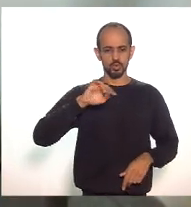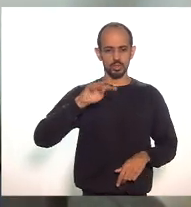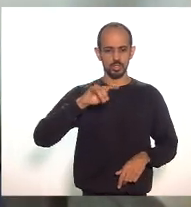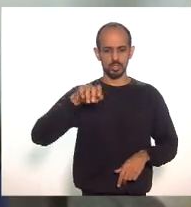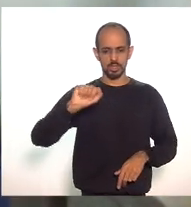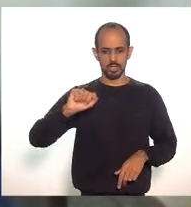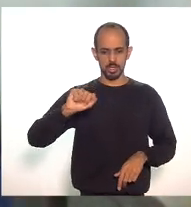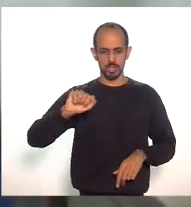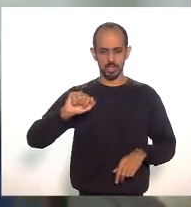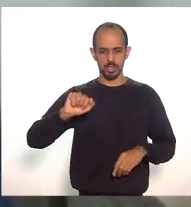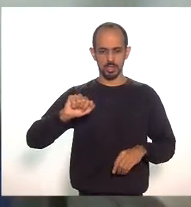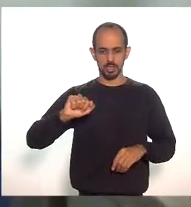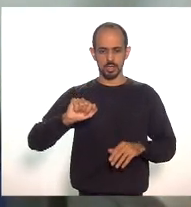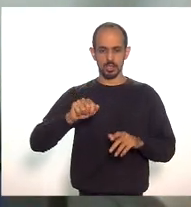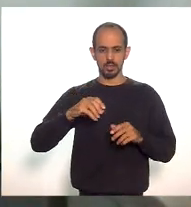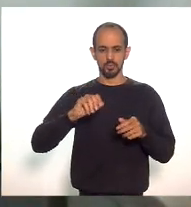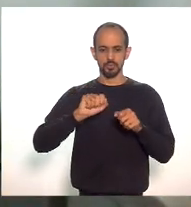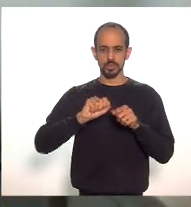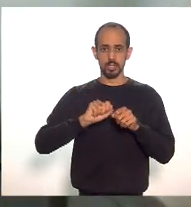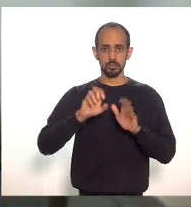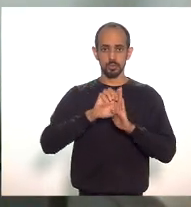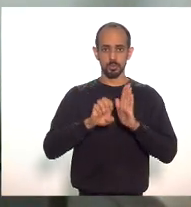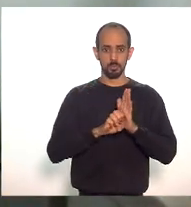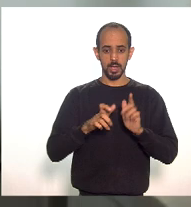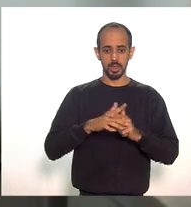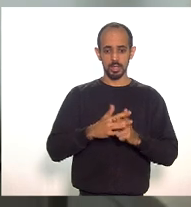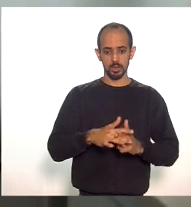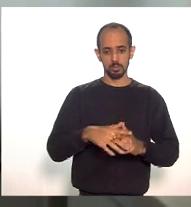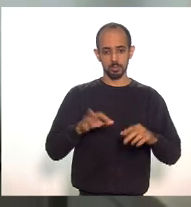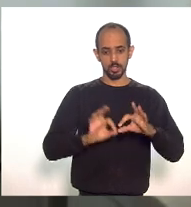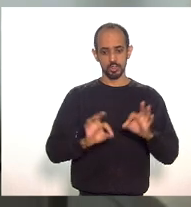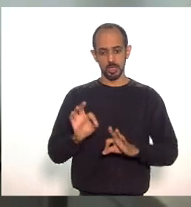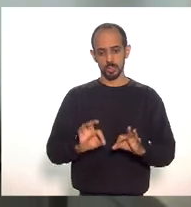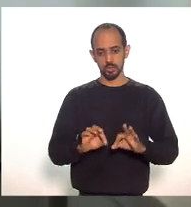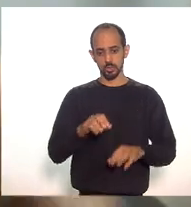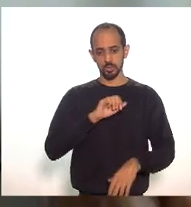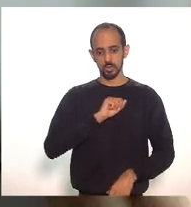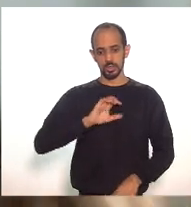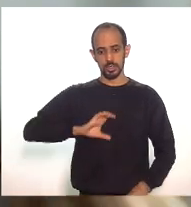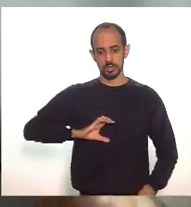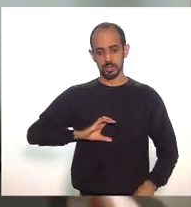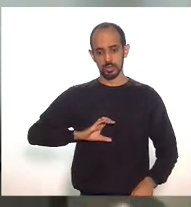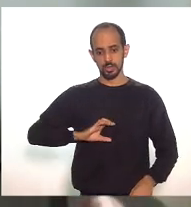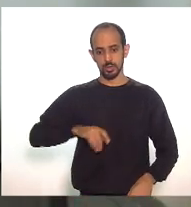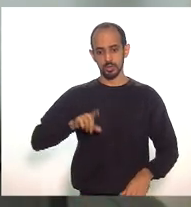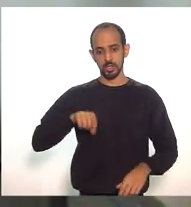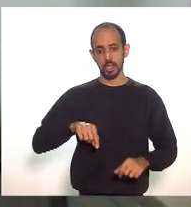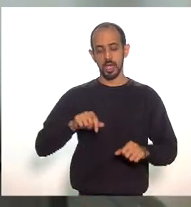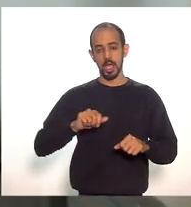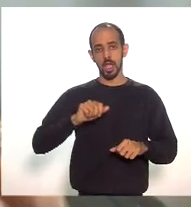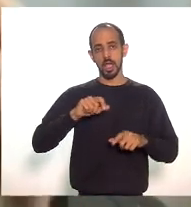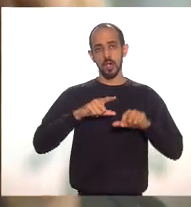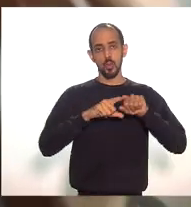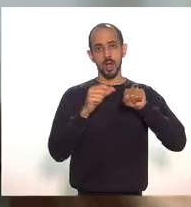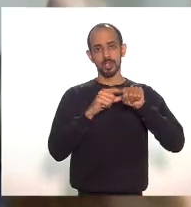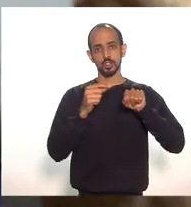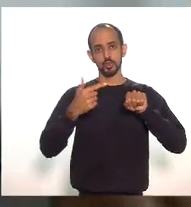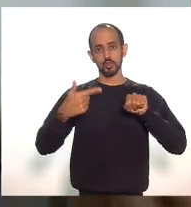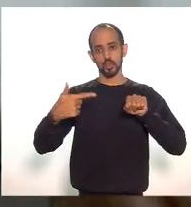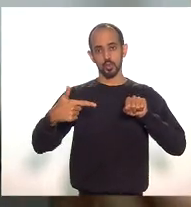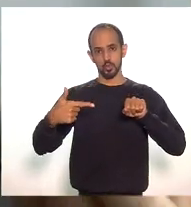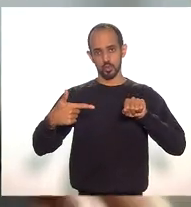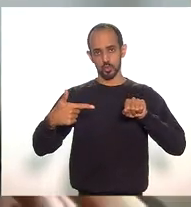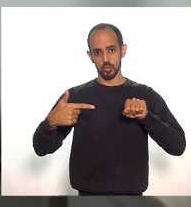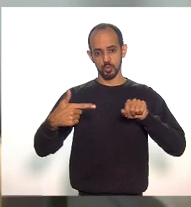emendar o projeto do andar Qual é a contradição do do André com nosso é o artigo 2º ano porque no